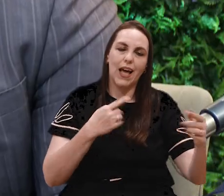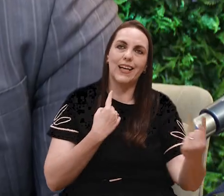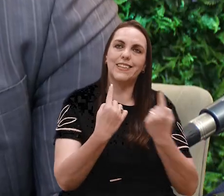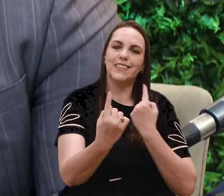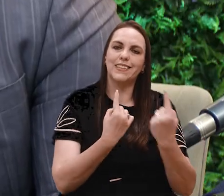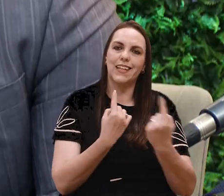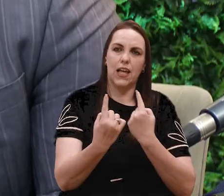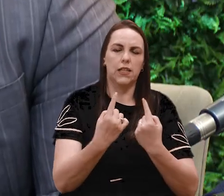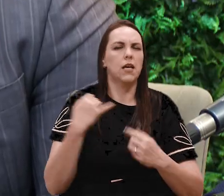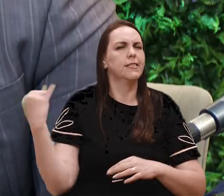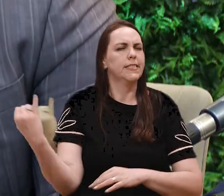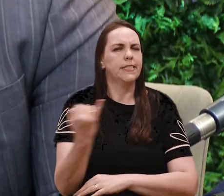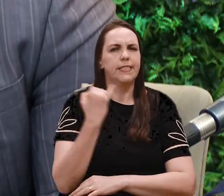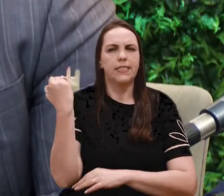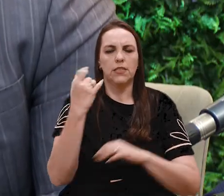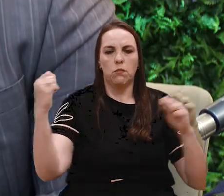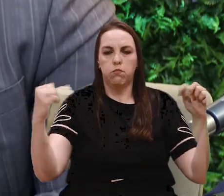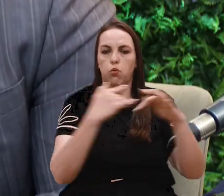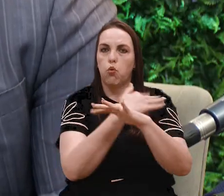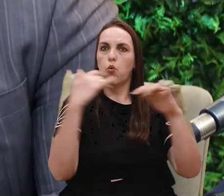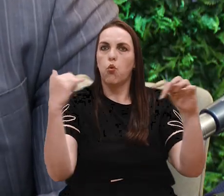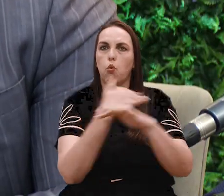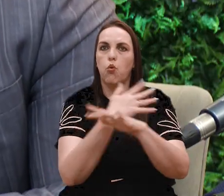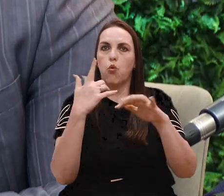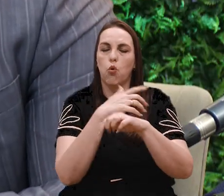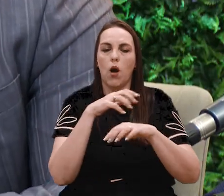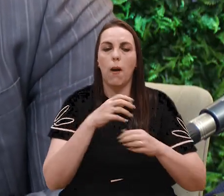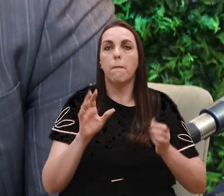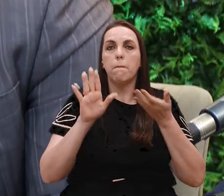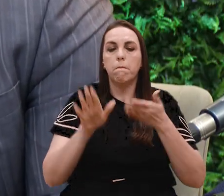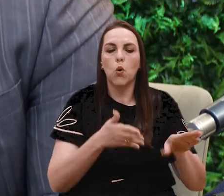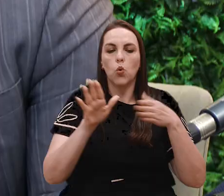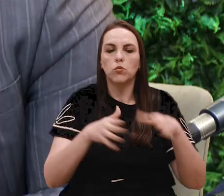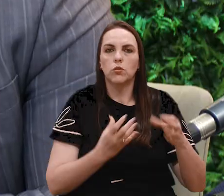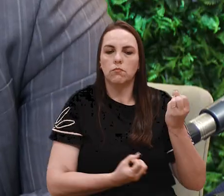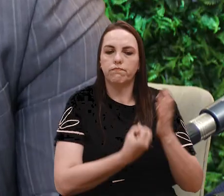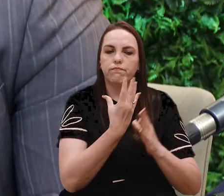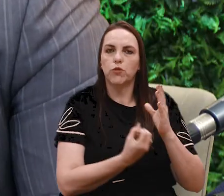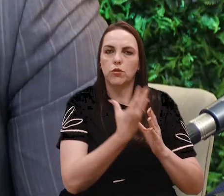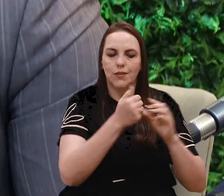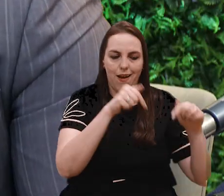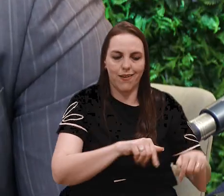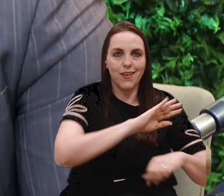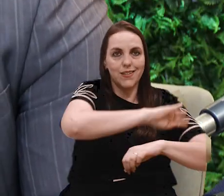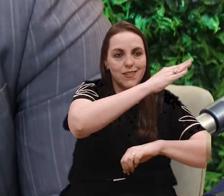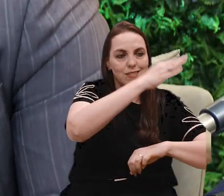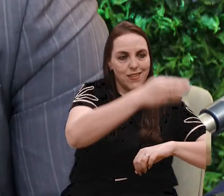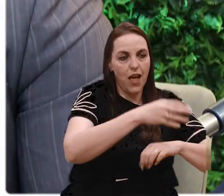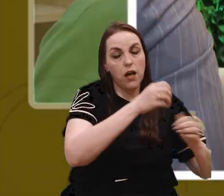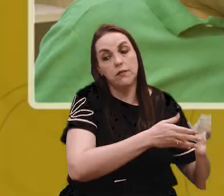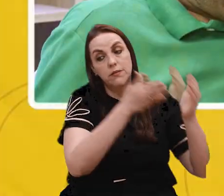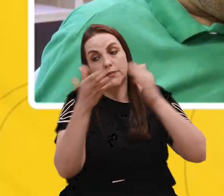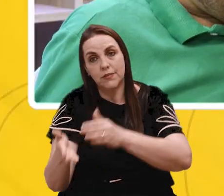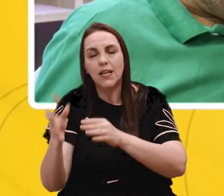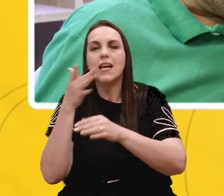artéria, como tu disse, para levar a nossa produção aqui da Serra para o Porto Meridional e Arroio do Sal.